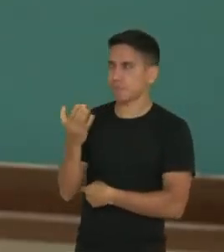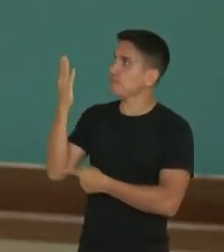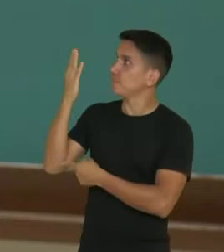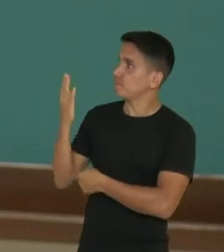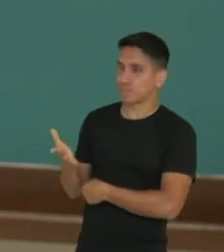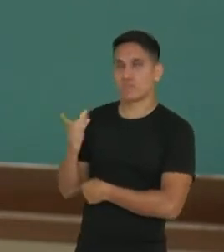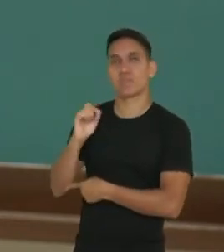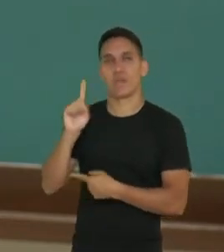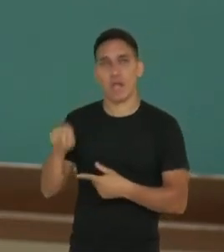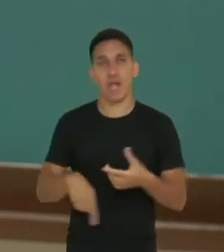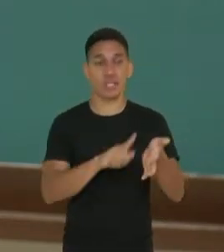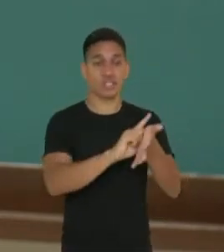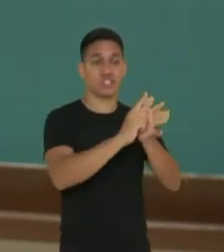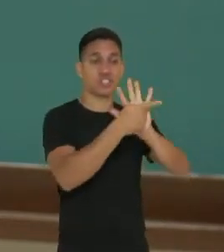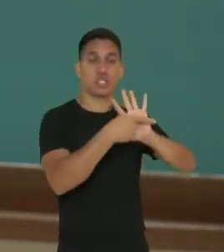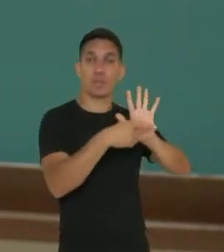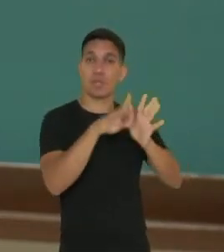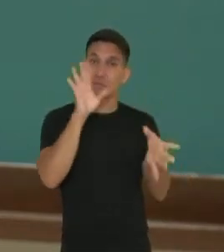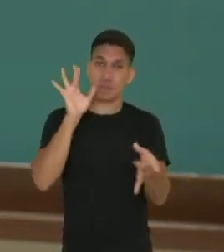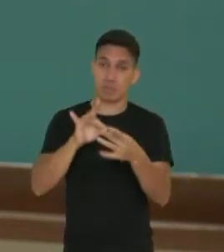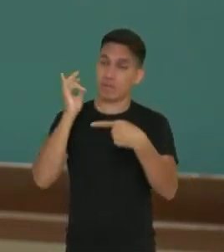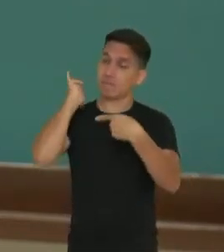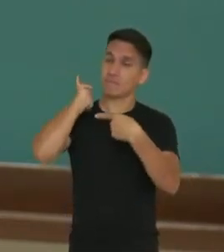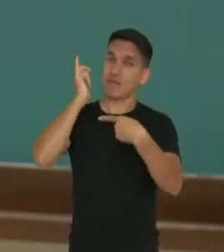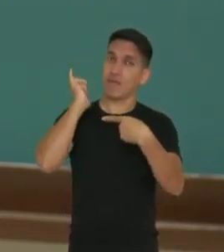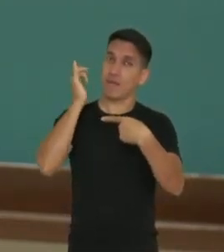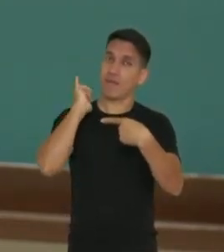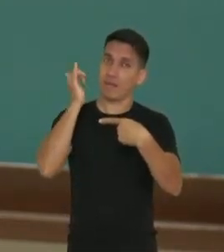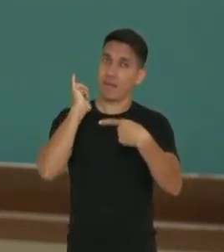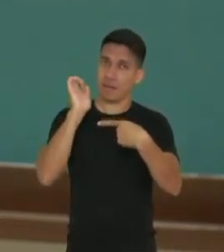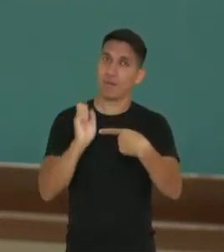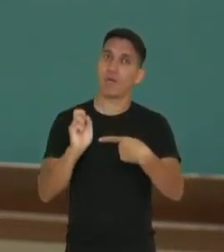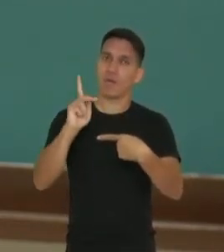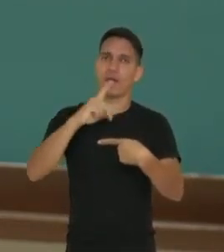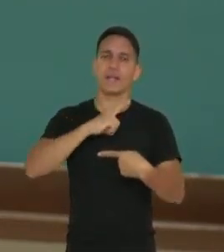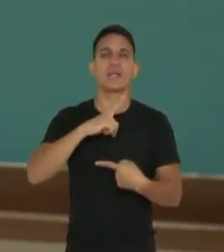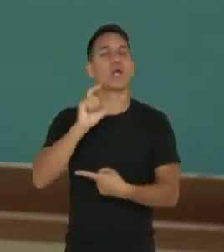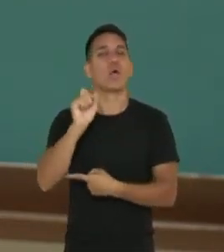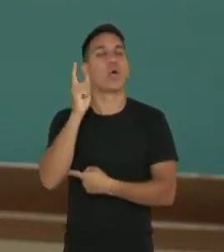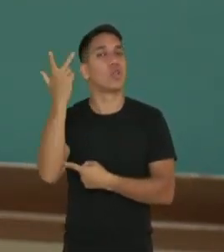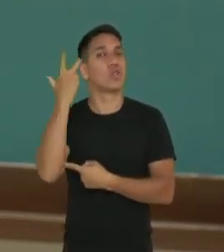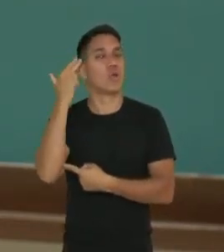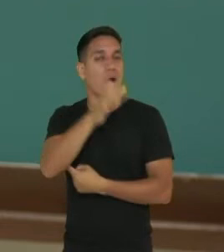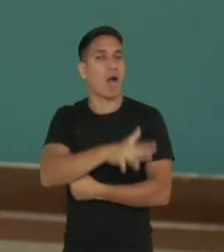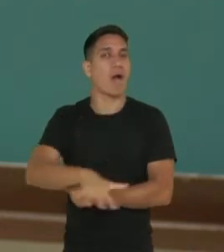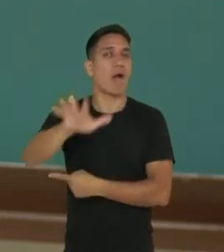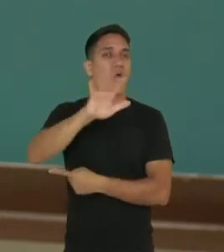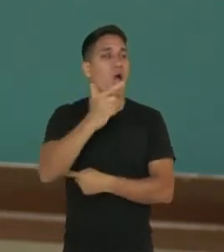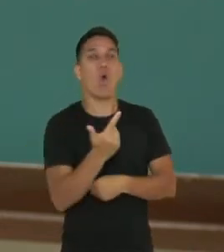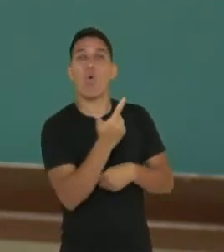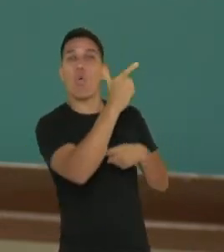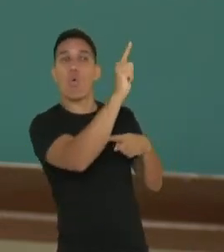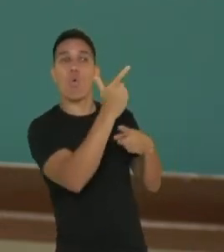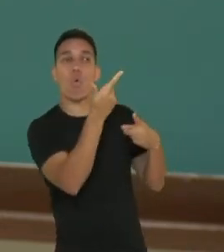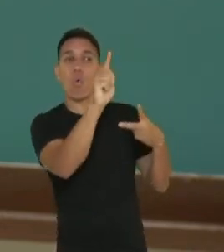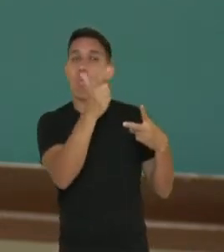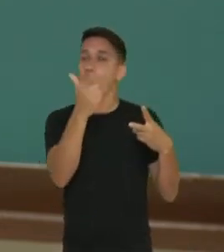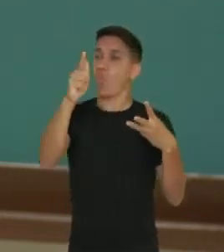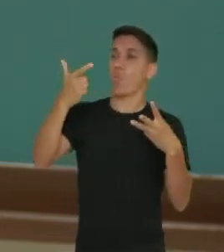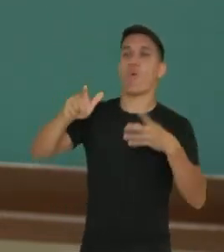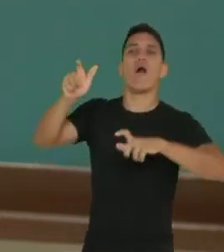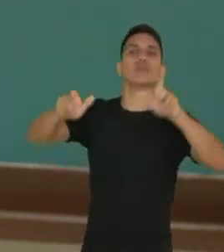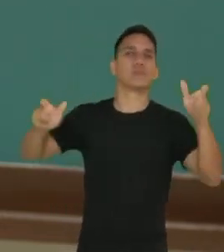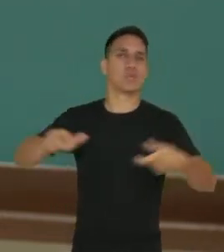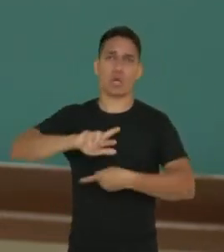é um gênero da ordem do narrar, então é narrativo, tá? Geralmente fala-se sobre outras pessoas e não sobre